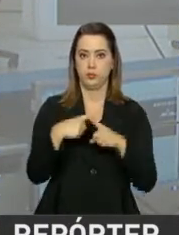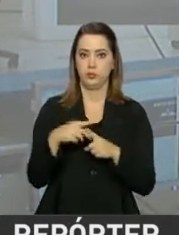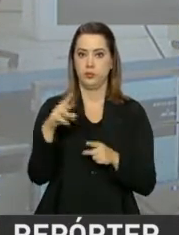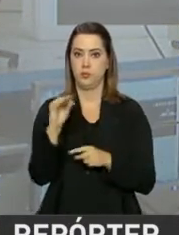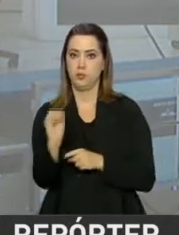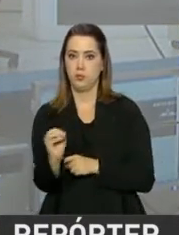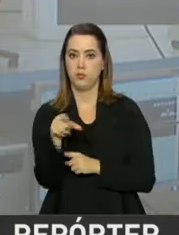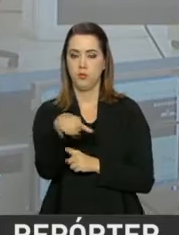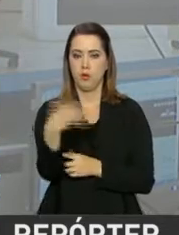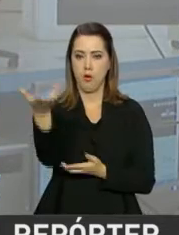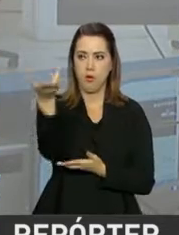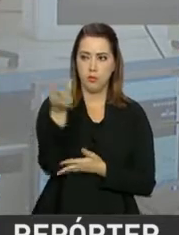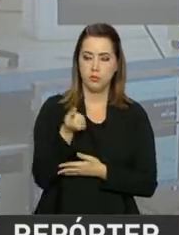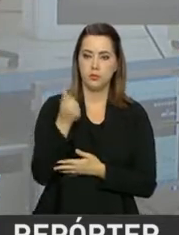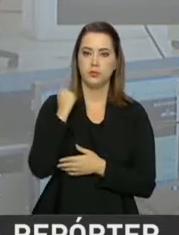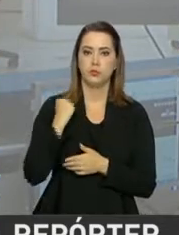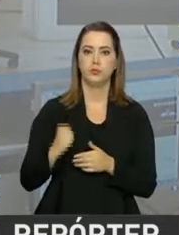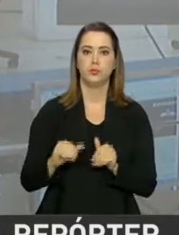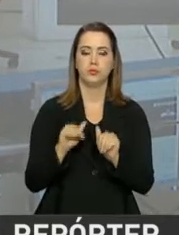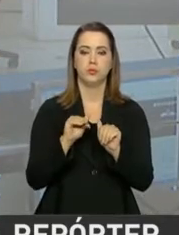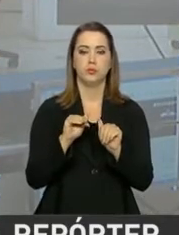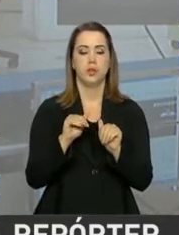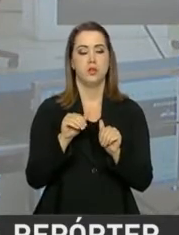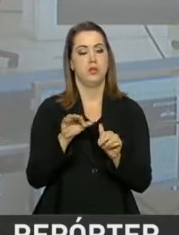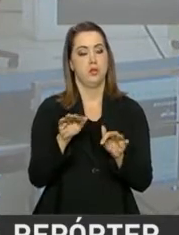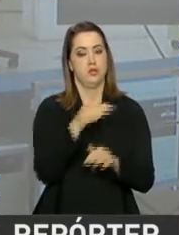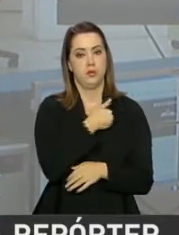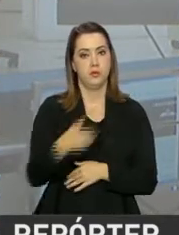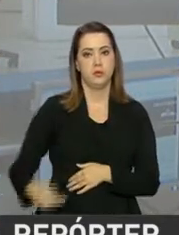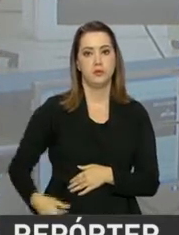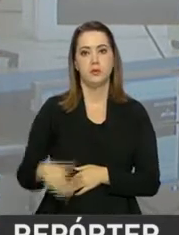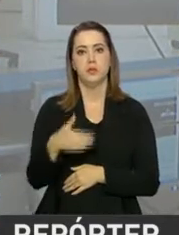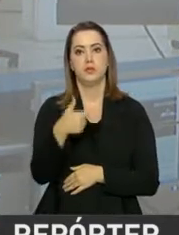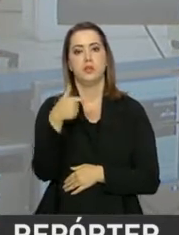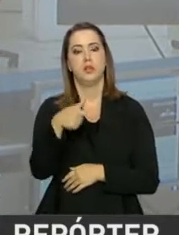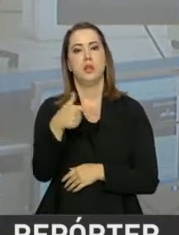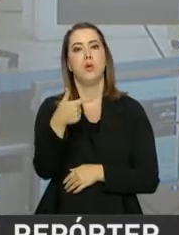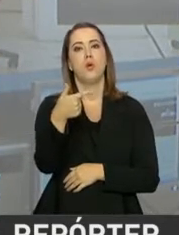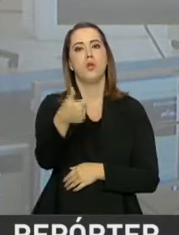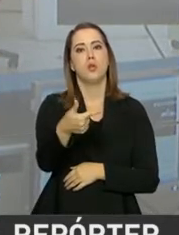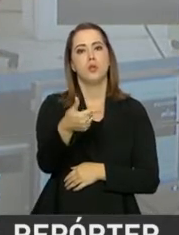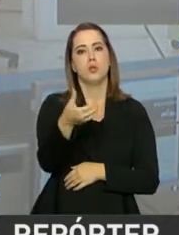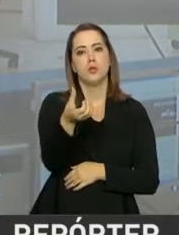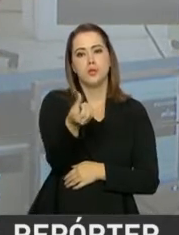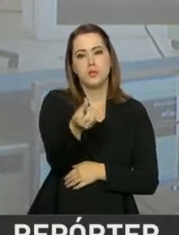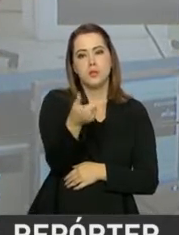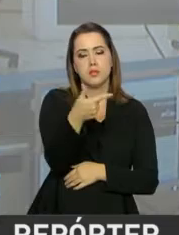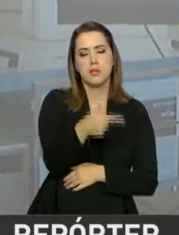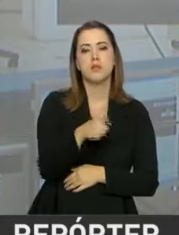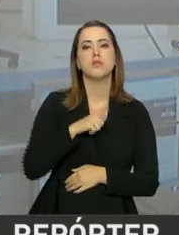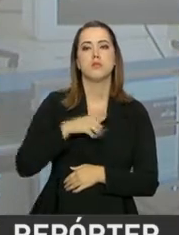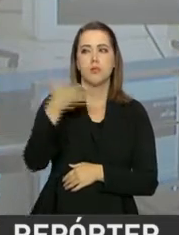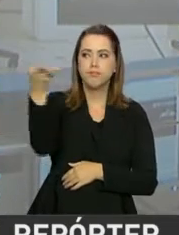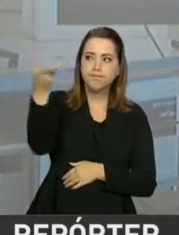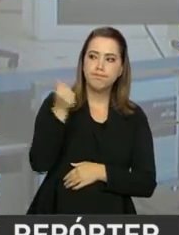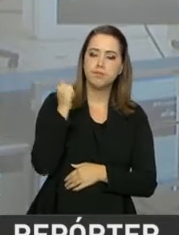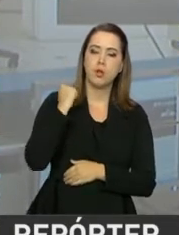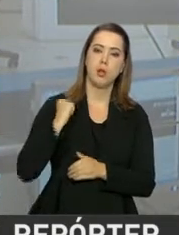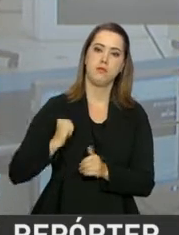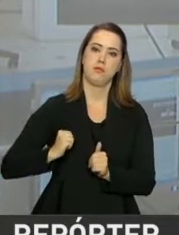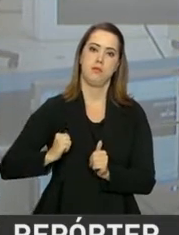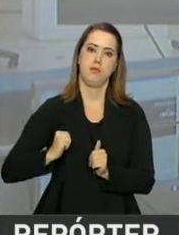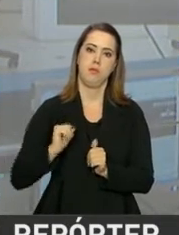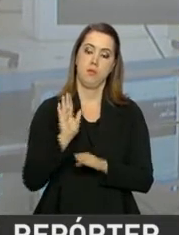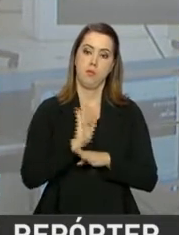recebem apoio do governo federal 262 286 atletas tem patrocínio do programa